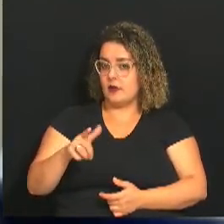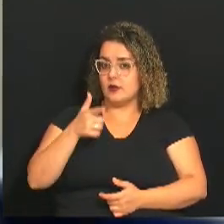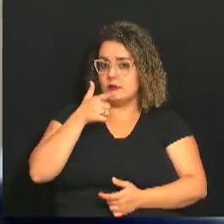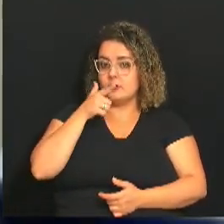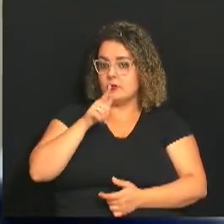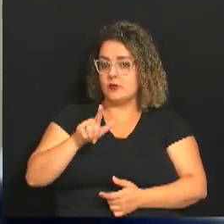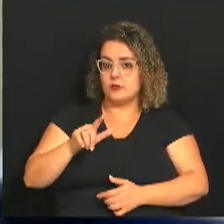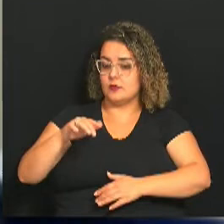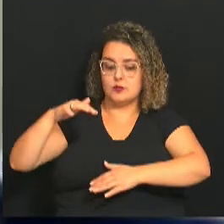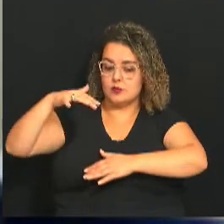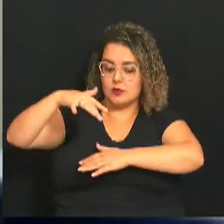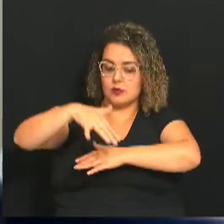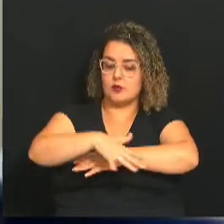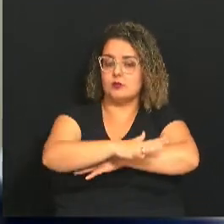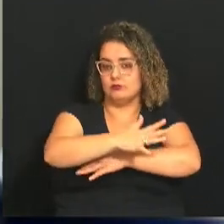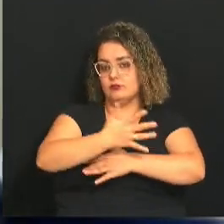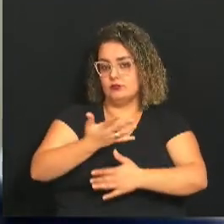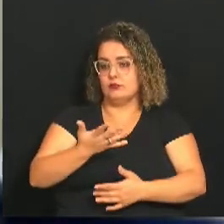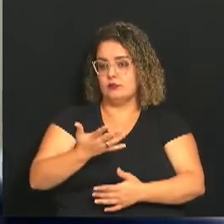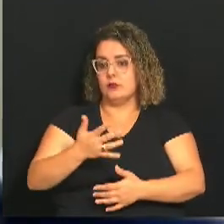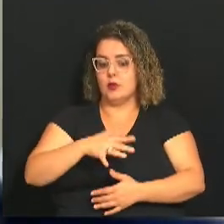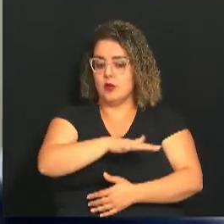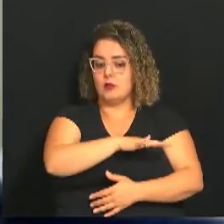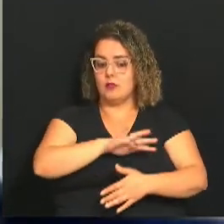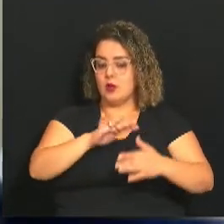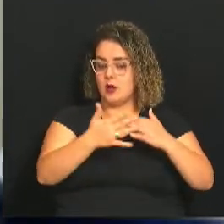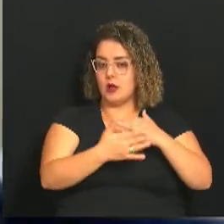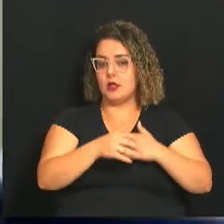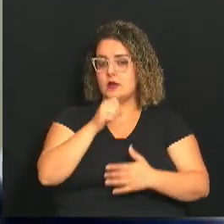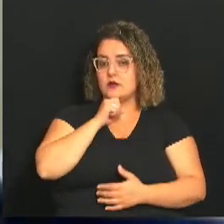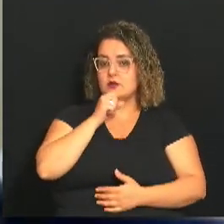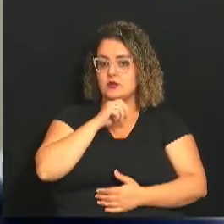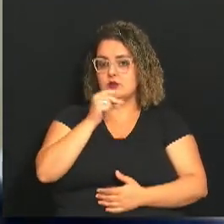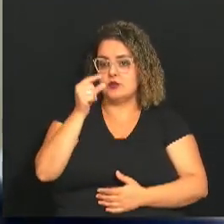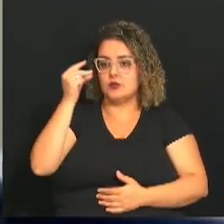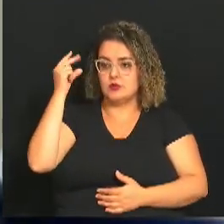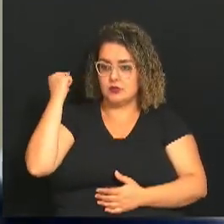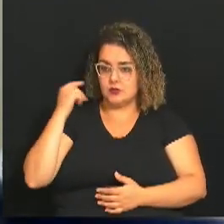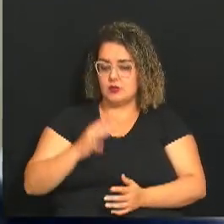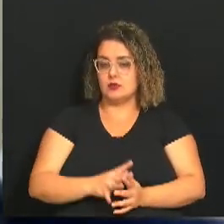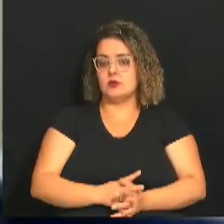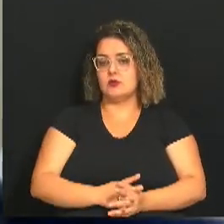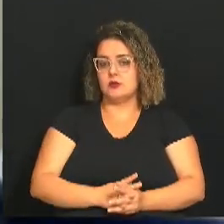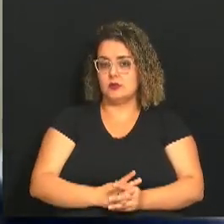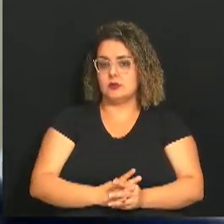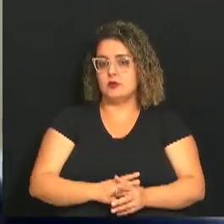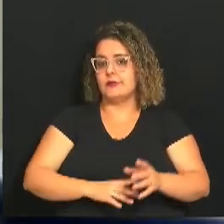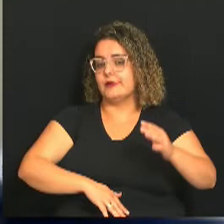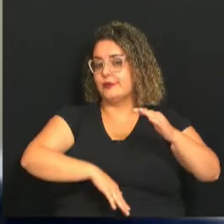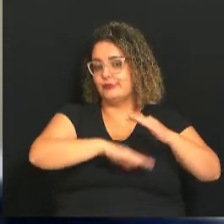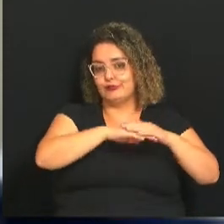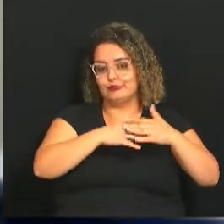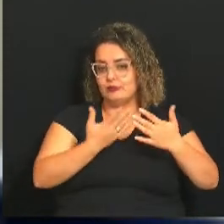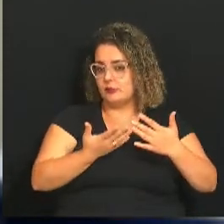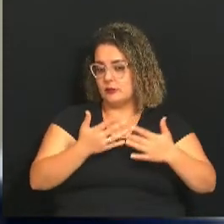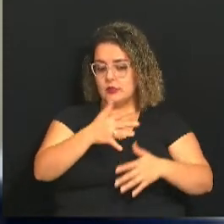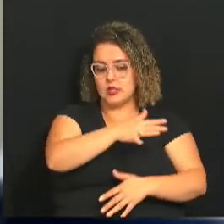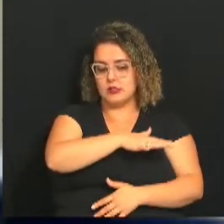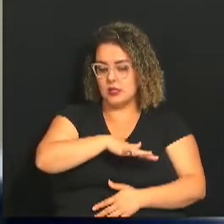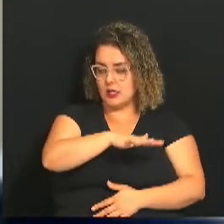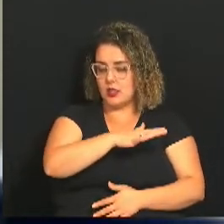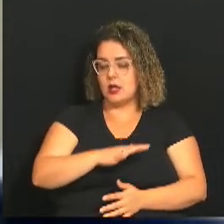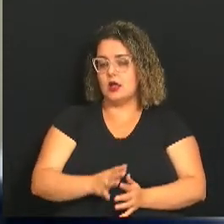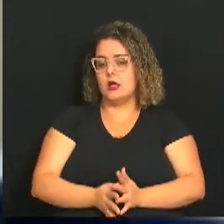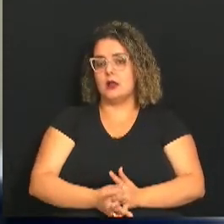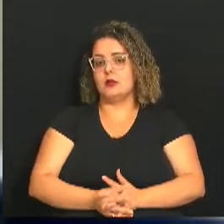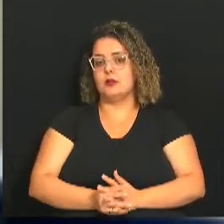como resultado aí, às vezes, um saturamento dessa rede, né? Então, isso tem que